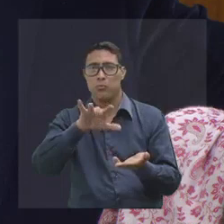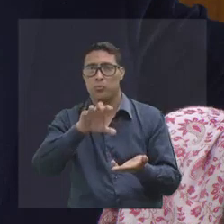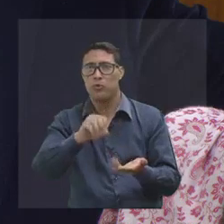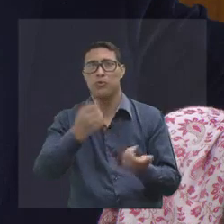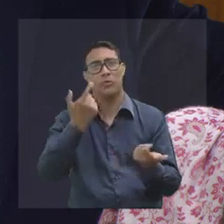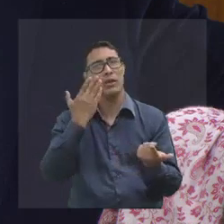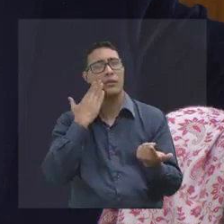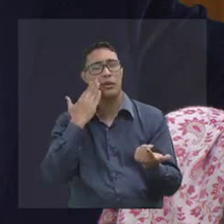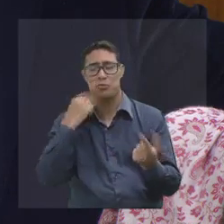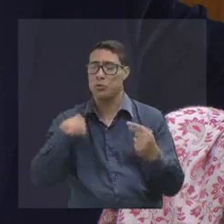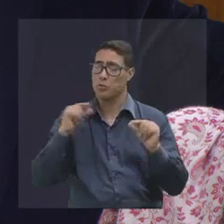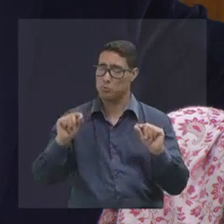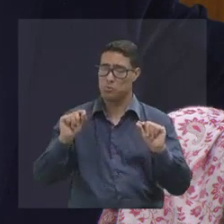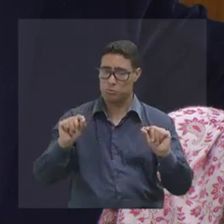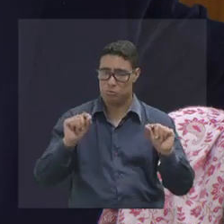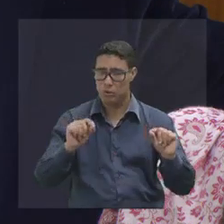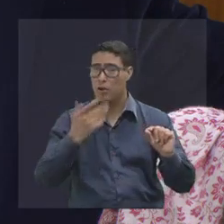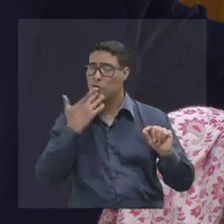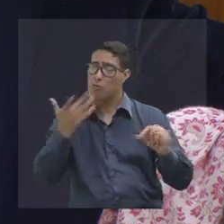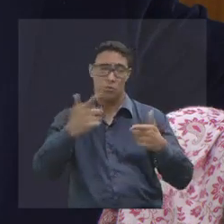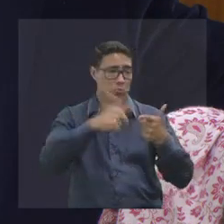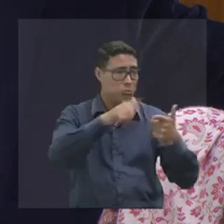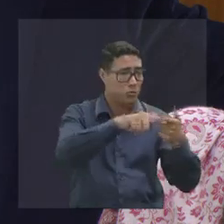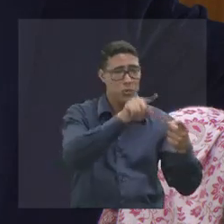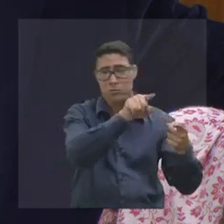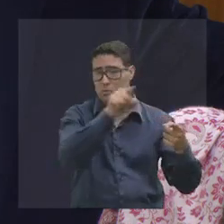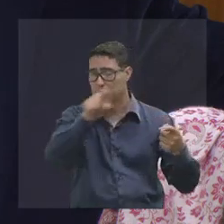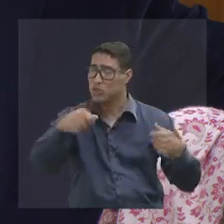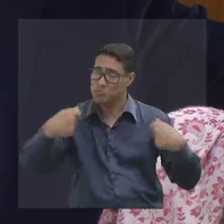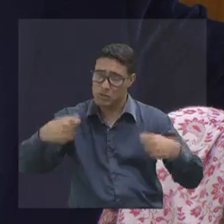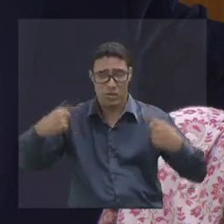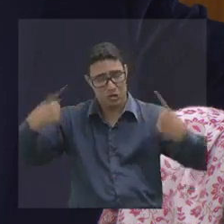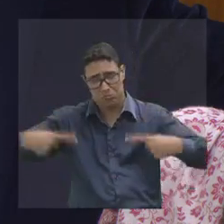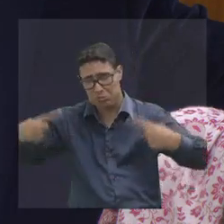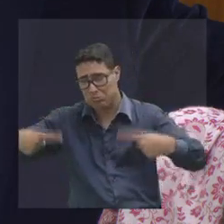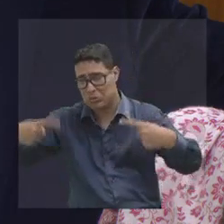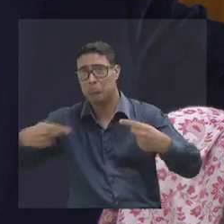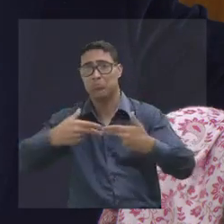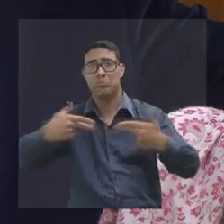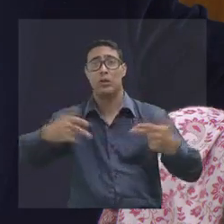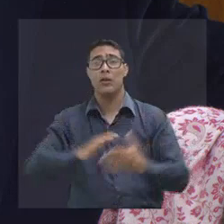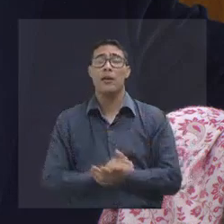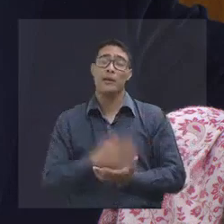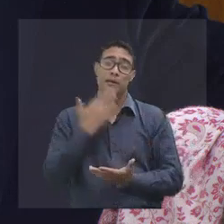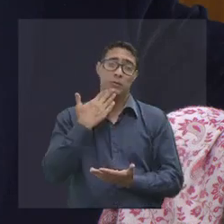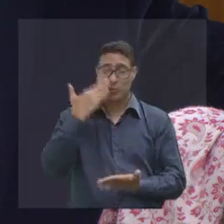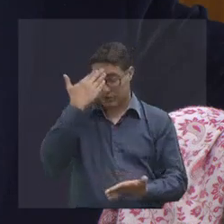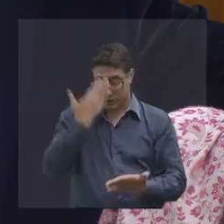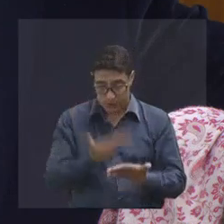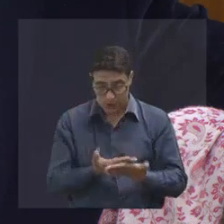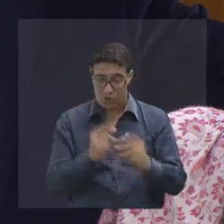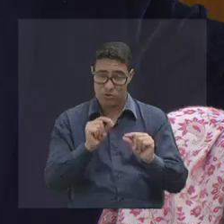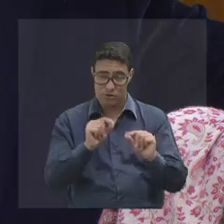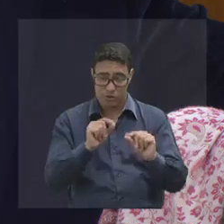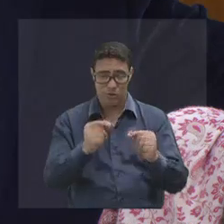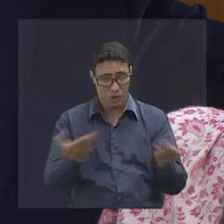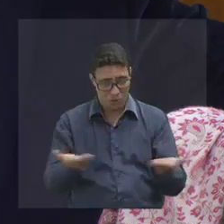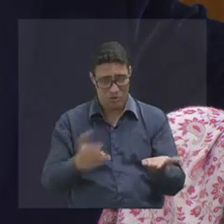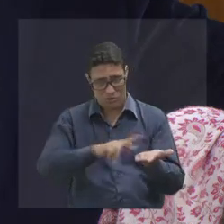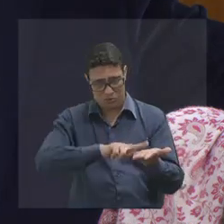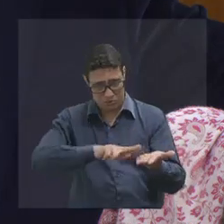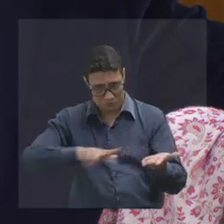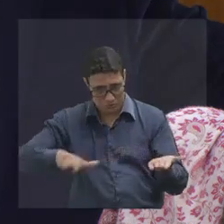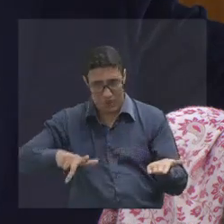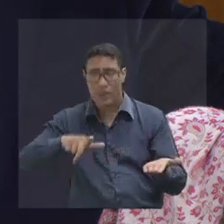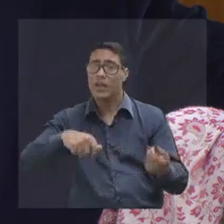CPF na reta quais o qual o nível de problema que a gente tem que enfrentar então eu acredito que o tamanho das debandadas que já aconteceram